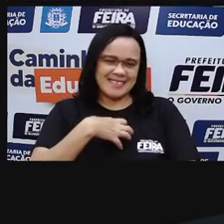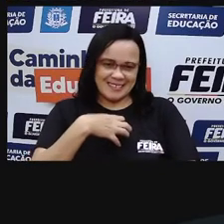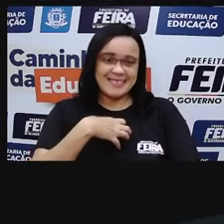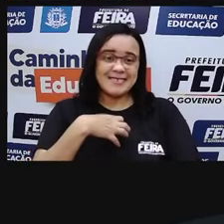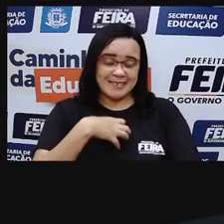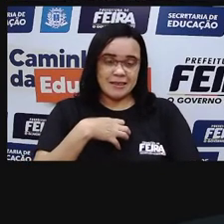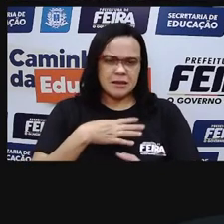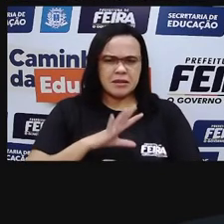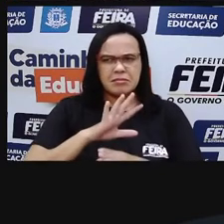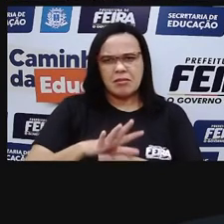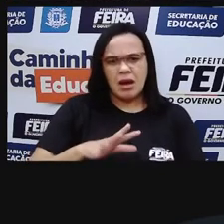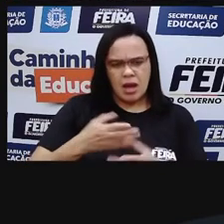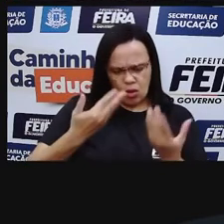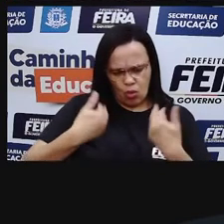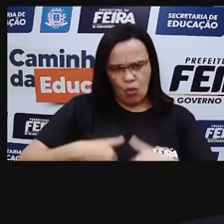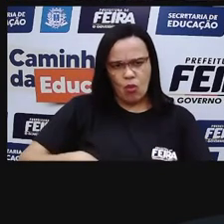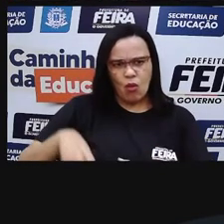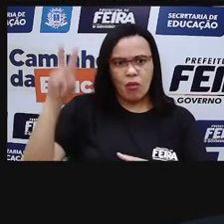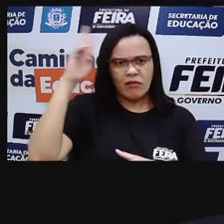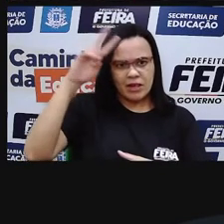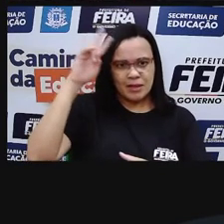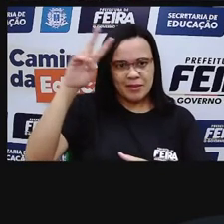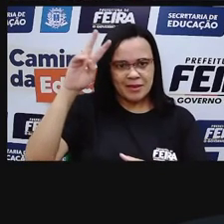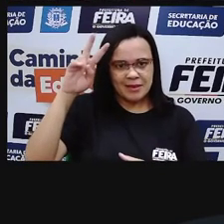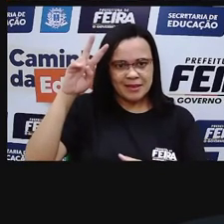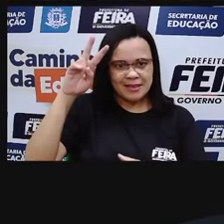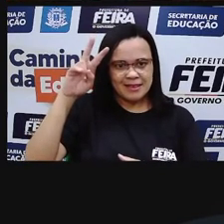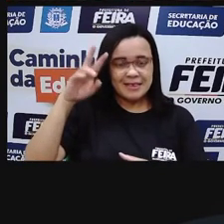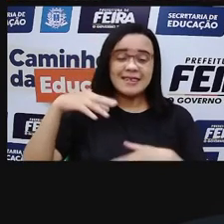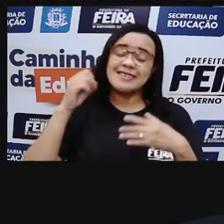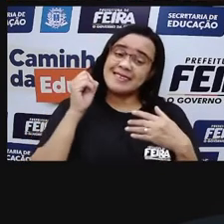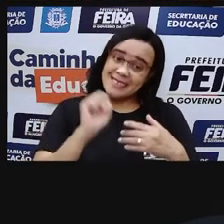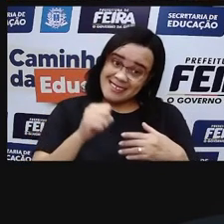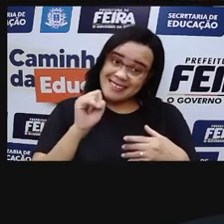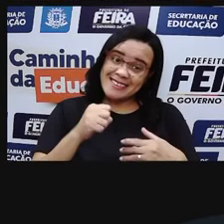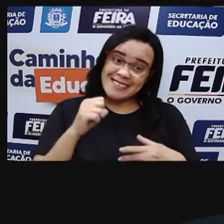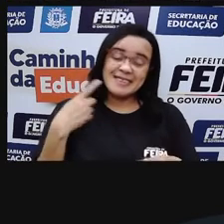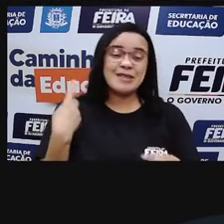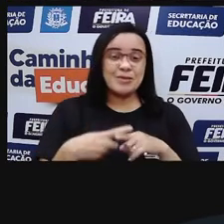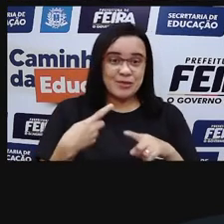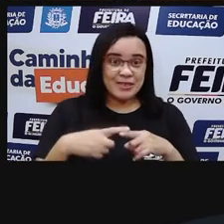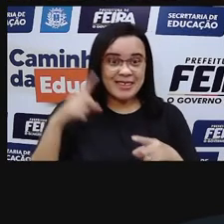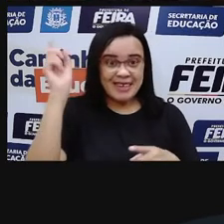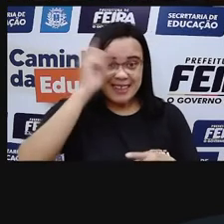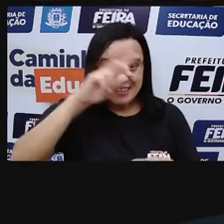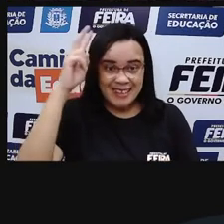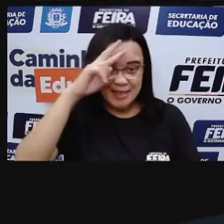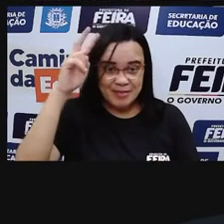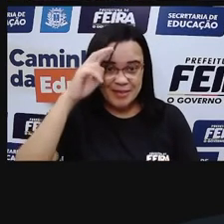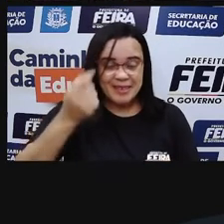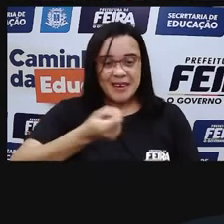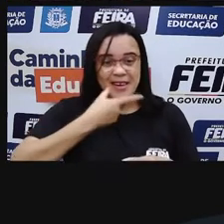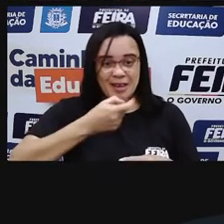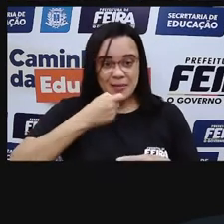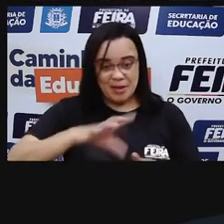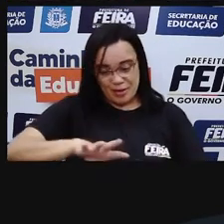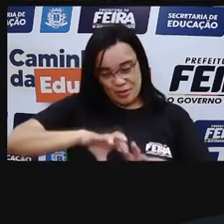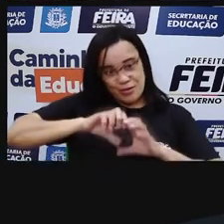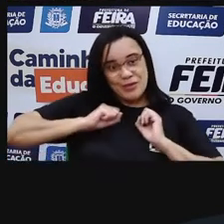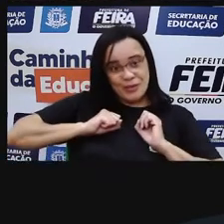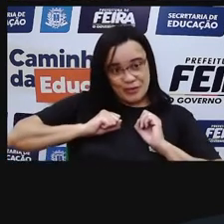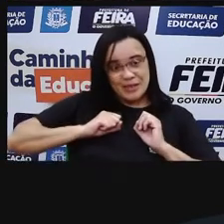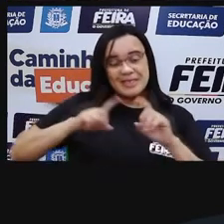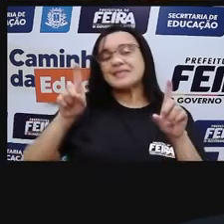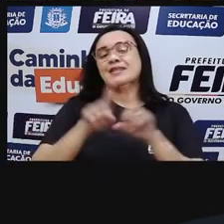lembrar que eu tomei uma vacina? Vai. Por quê? Porque além dos anticorpos lá, né, das nossas células